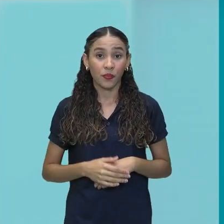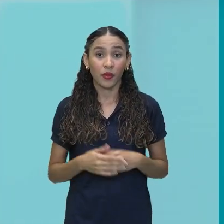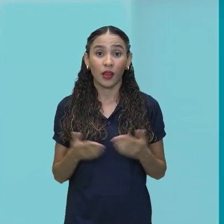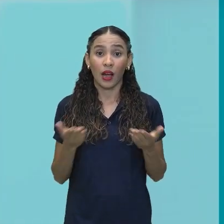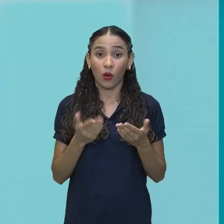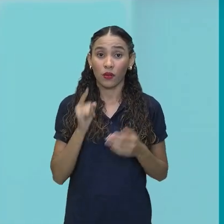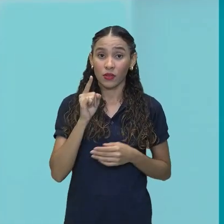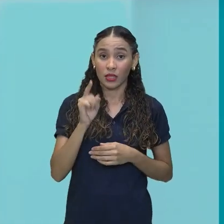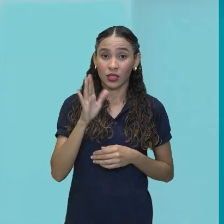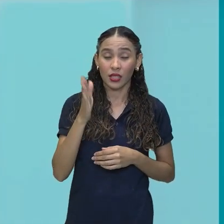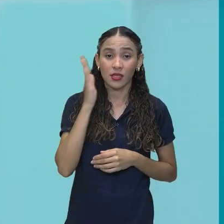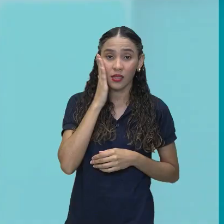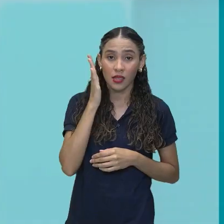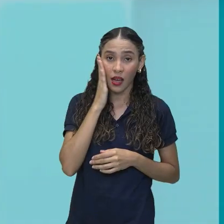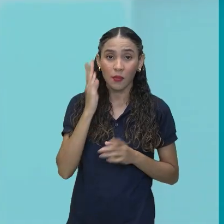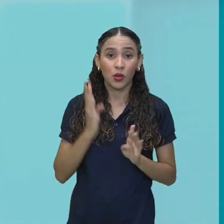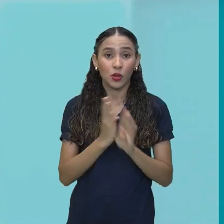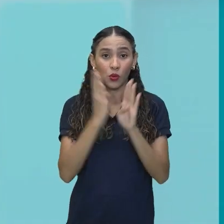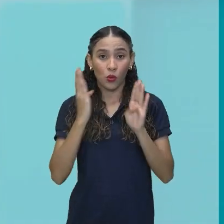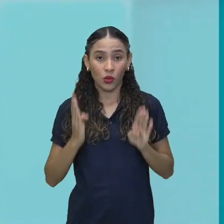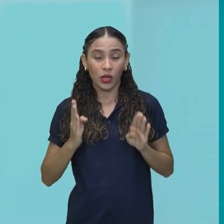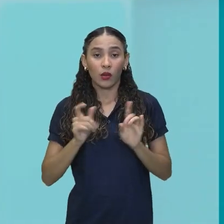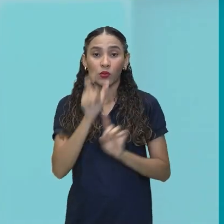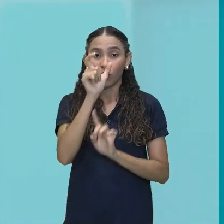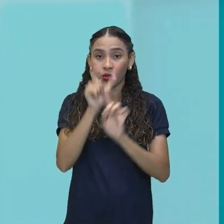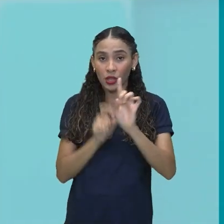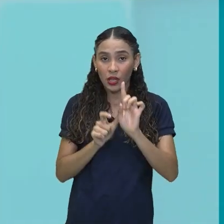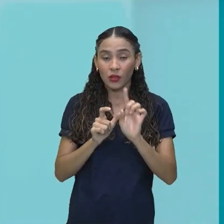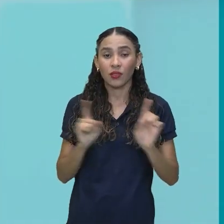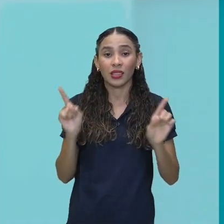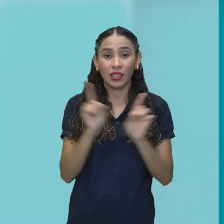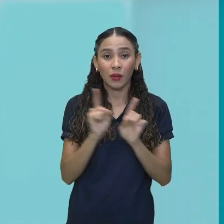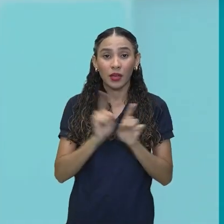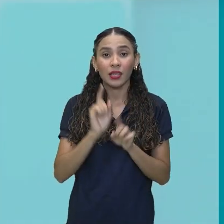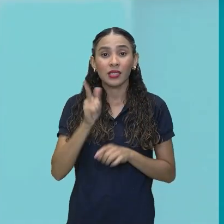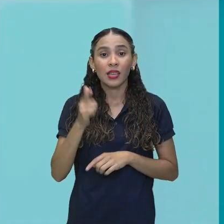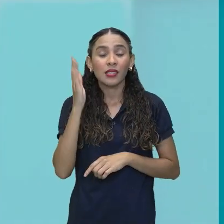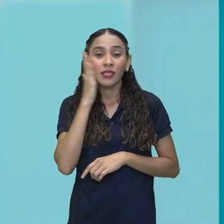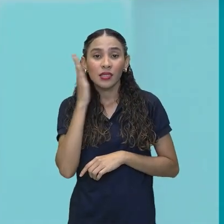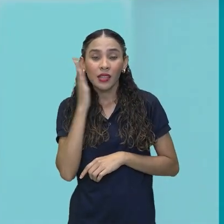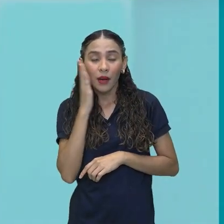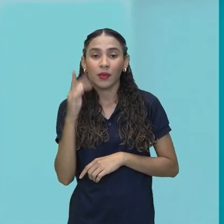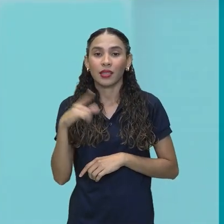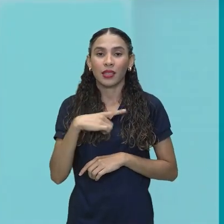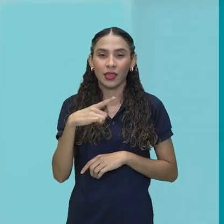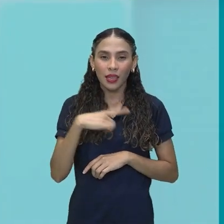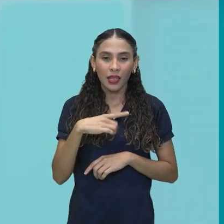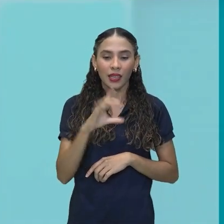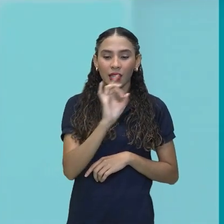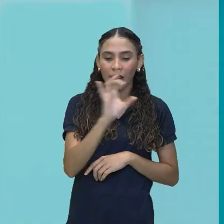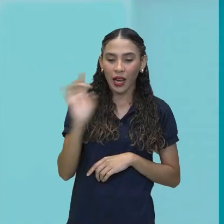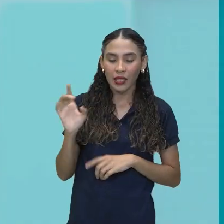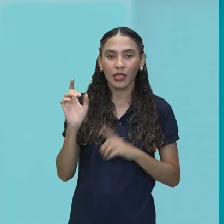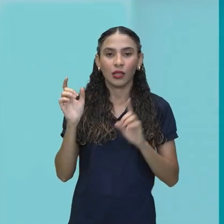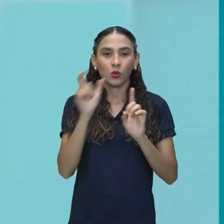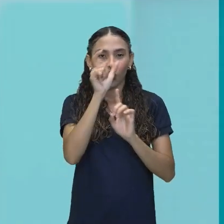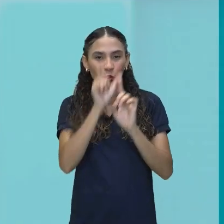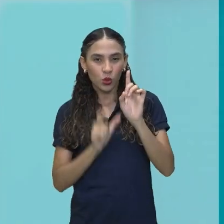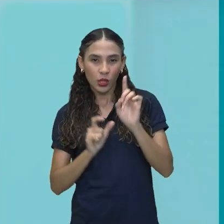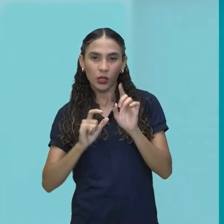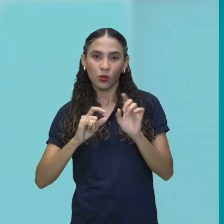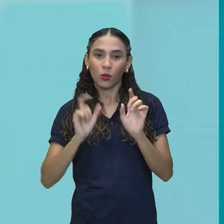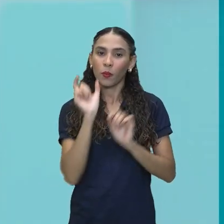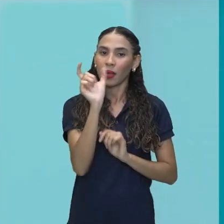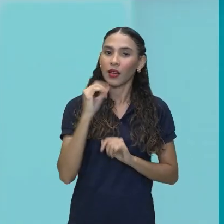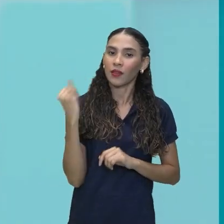já sabe encontrar o sujeito, que a gente já sabe que tem em cada sujeito uma palavra mais importante,